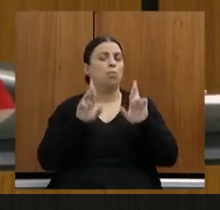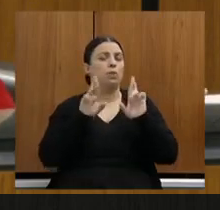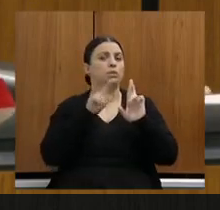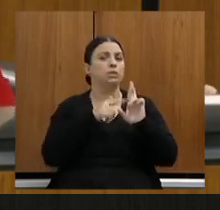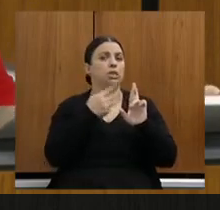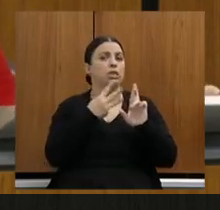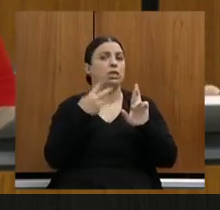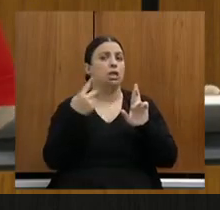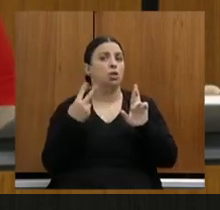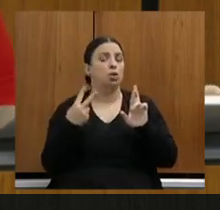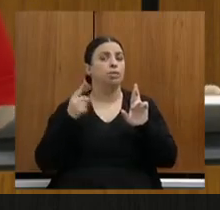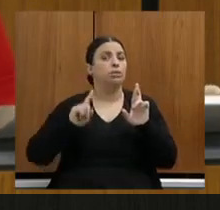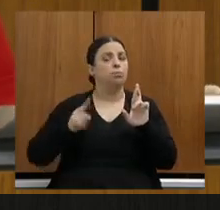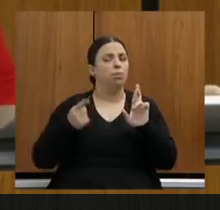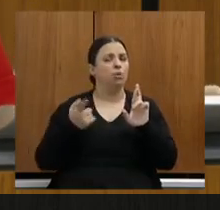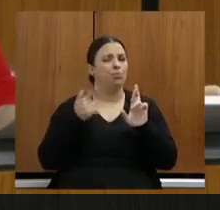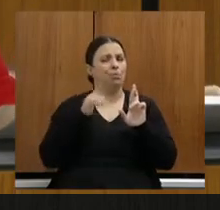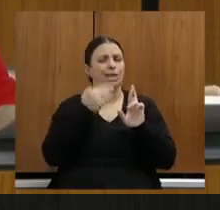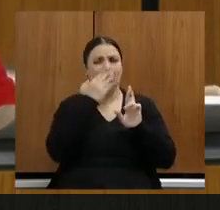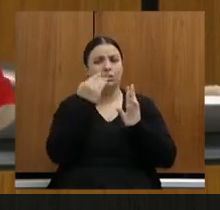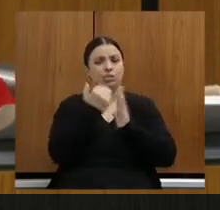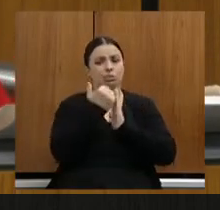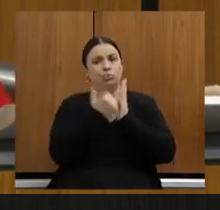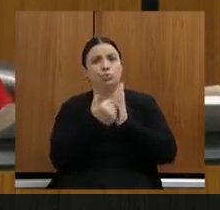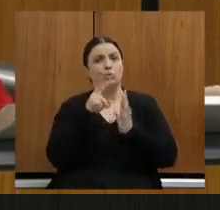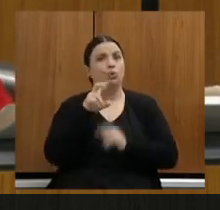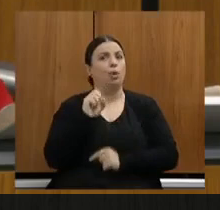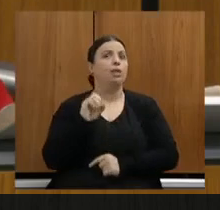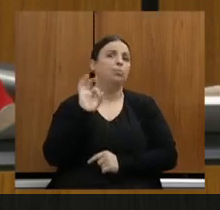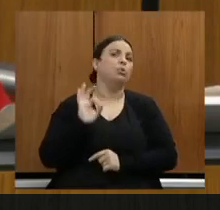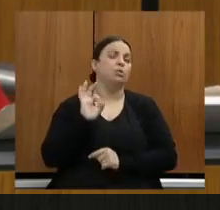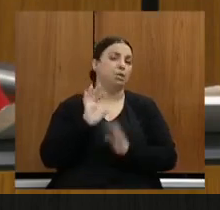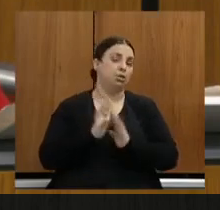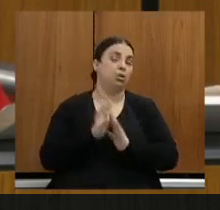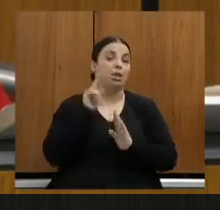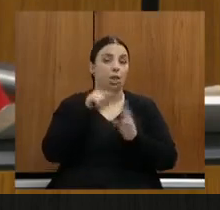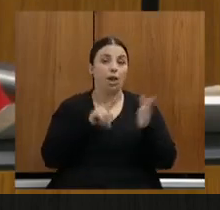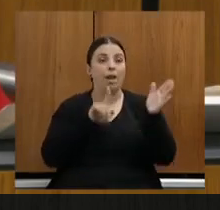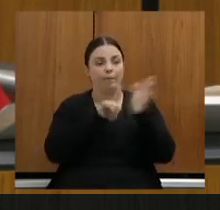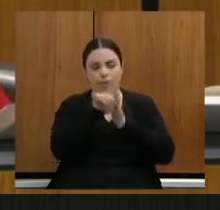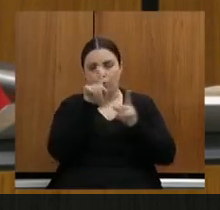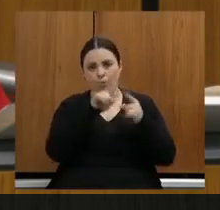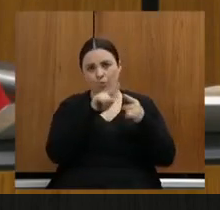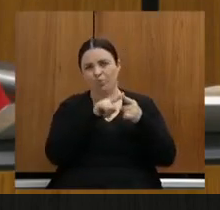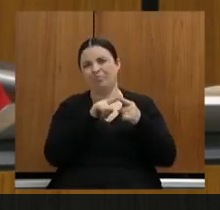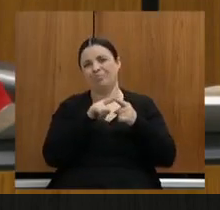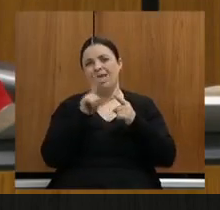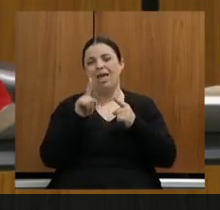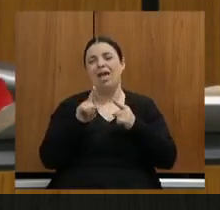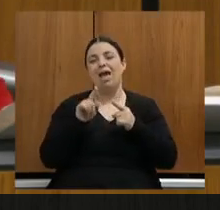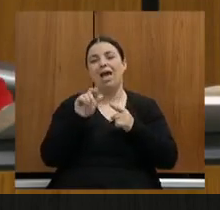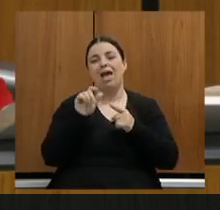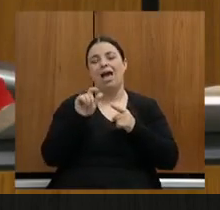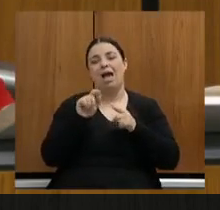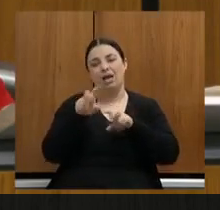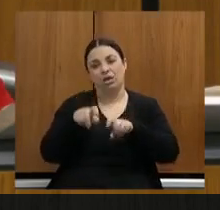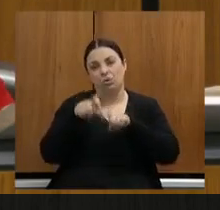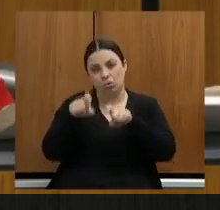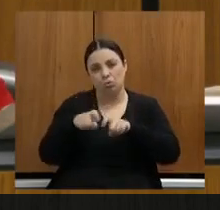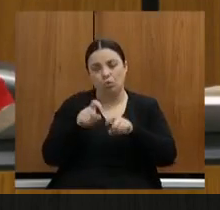quase cinquenta por cento então a minha primeira questão em relação à Agricultura Familiar a água agroecologia